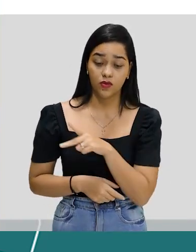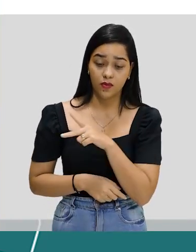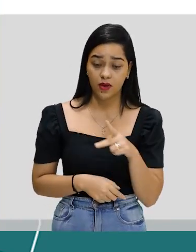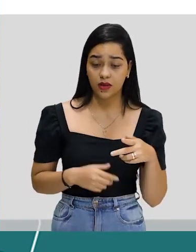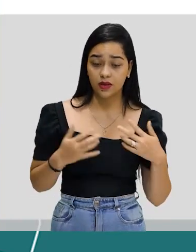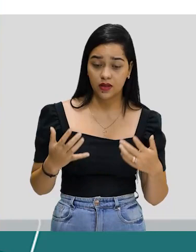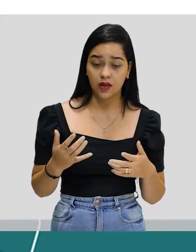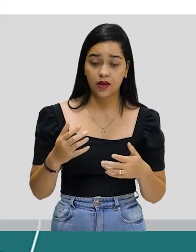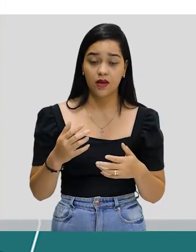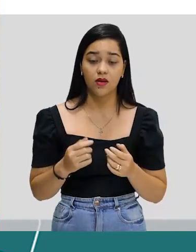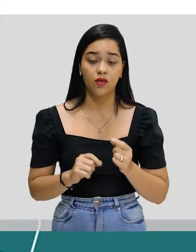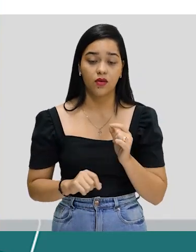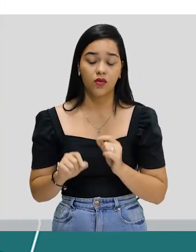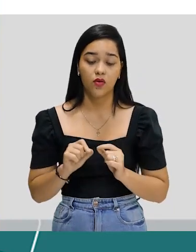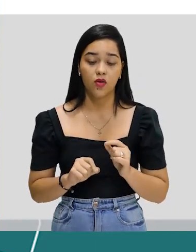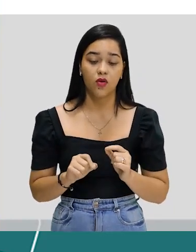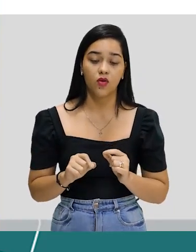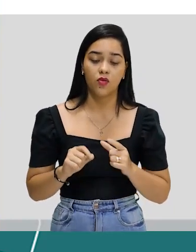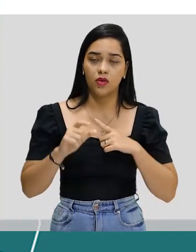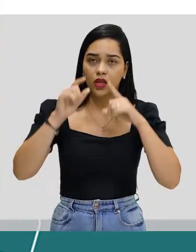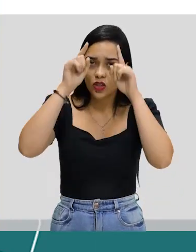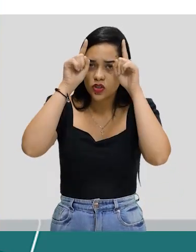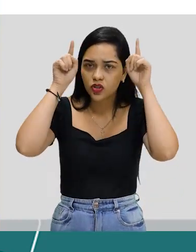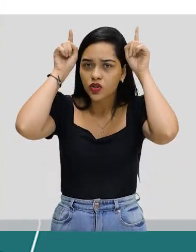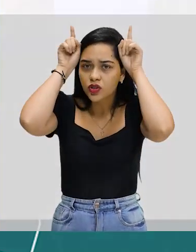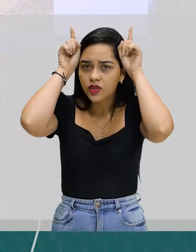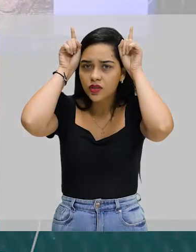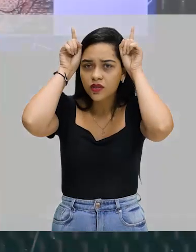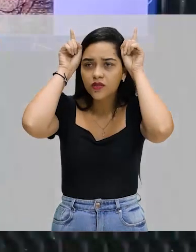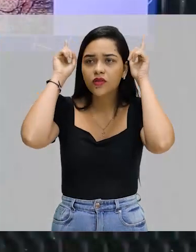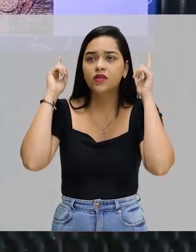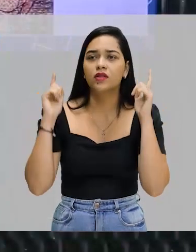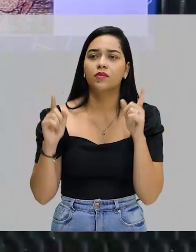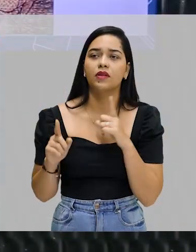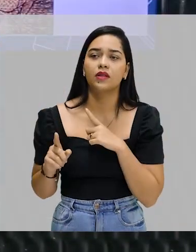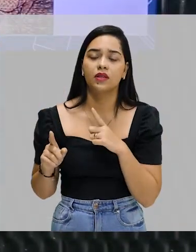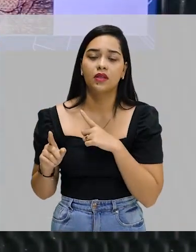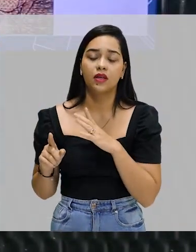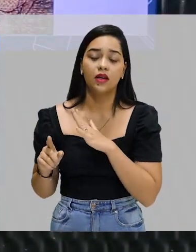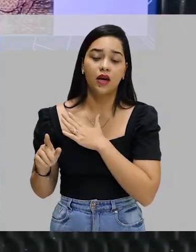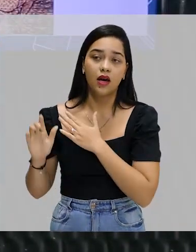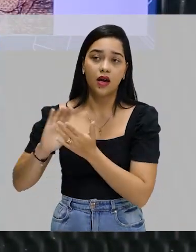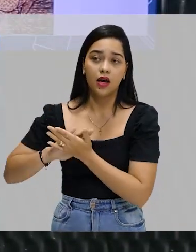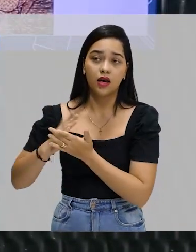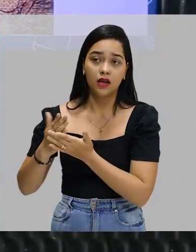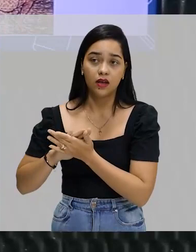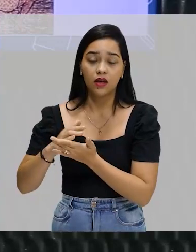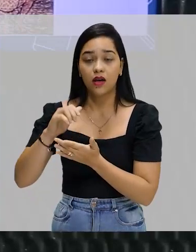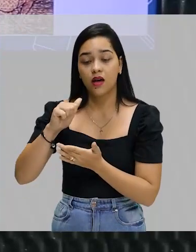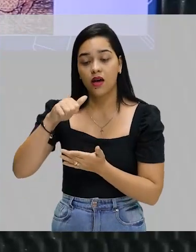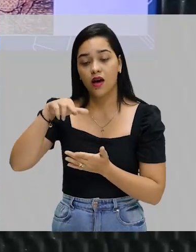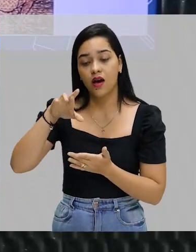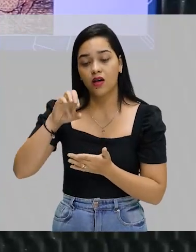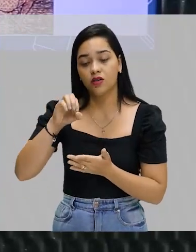medievais pintaram o diabo grotesco, com chifres. Eu vou facilitar a vida da minha intérprete.